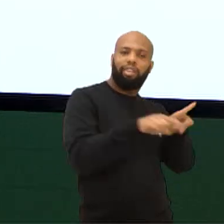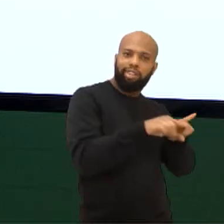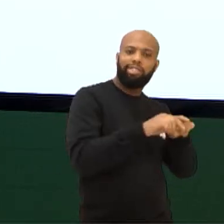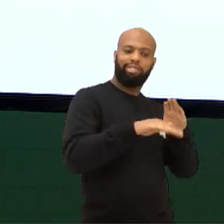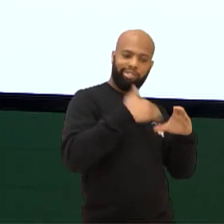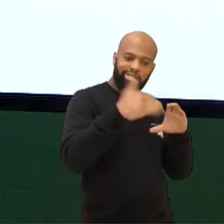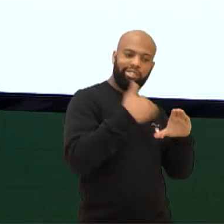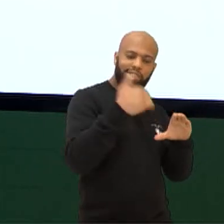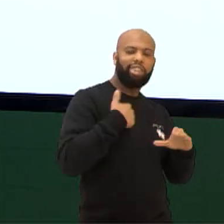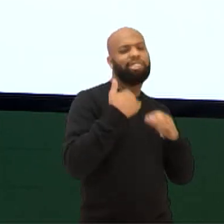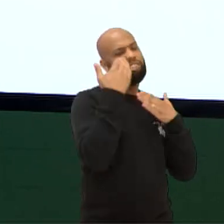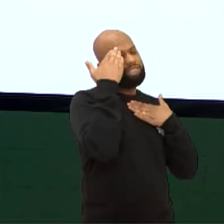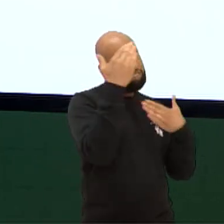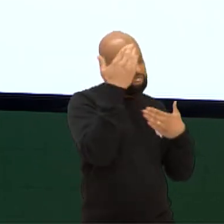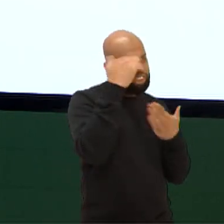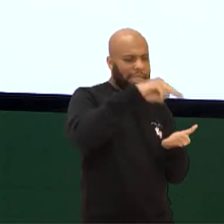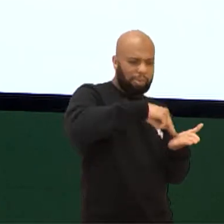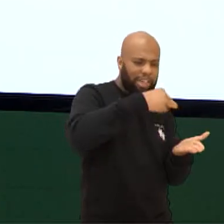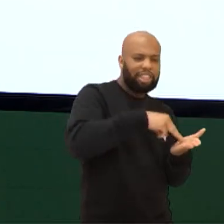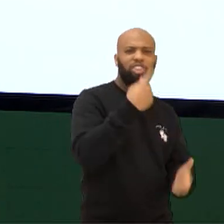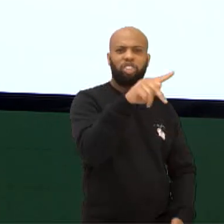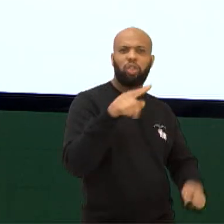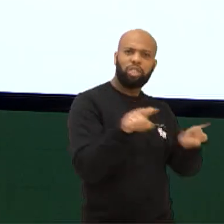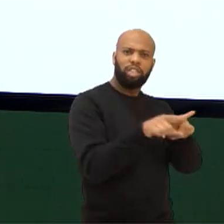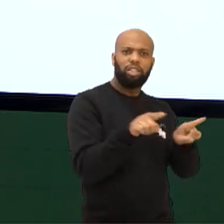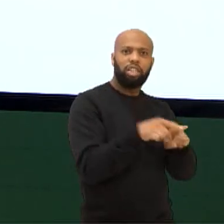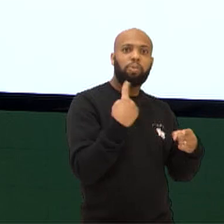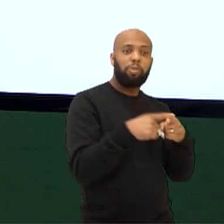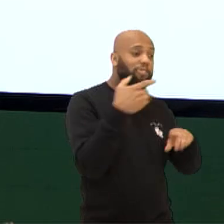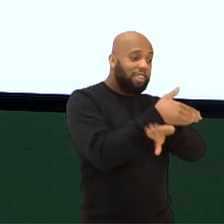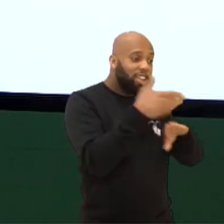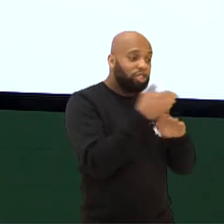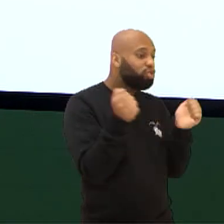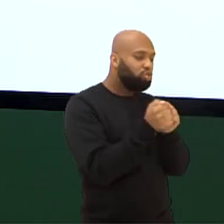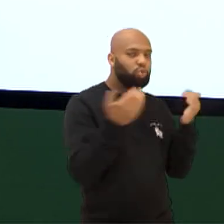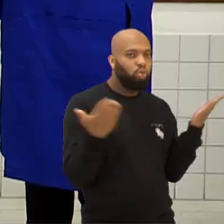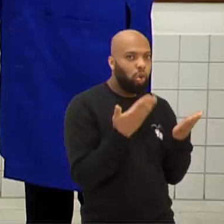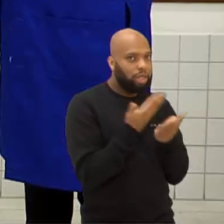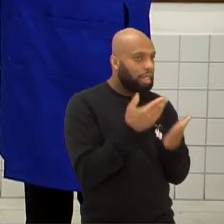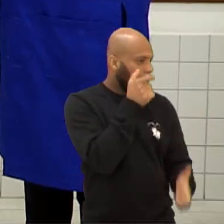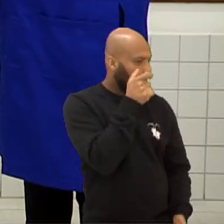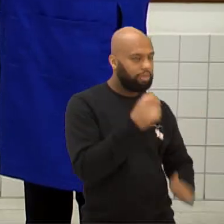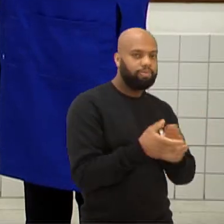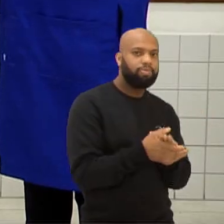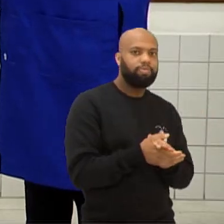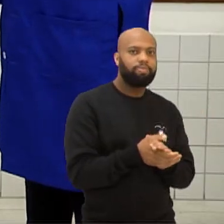gente agradece imensamente a participação de vocês aqui na aula. Isso.